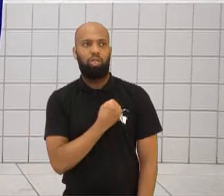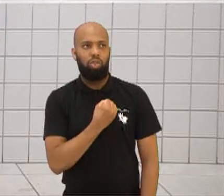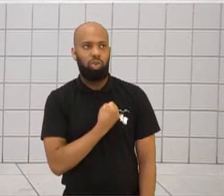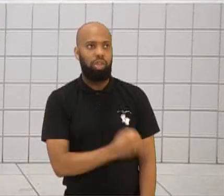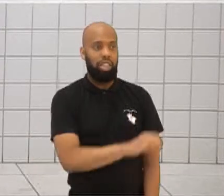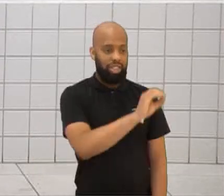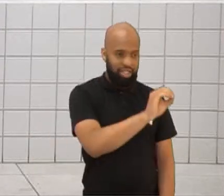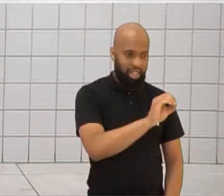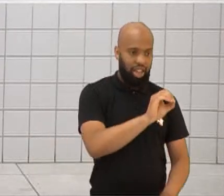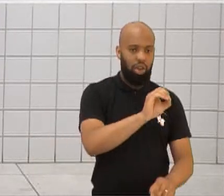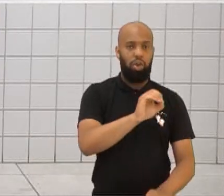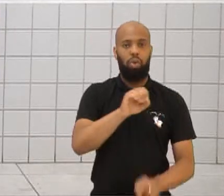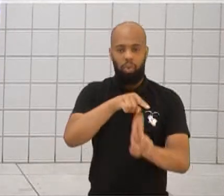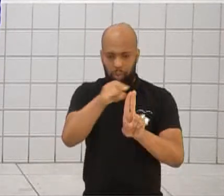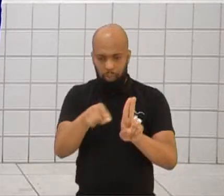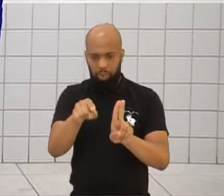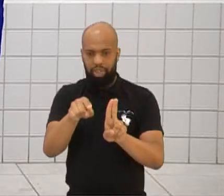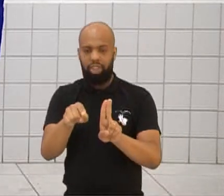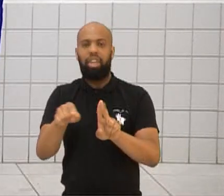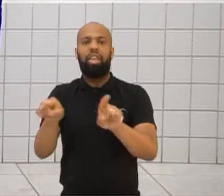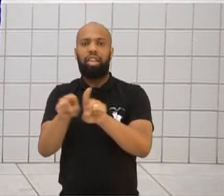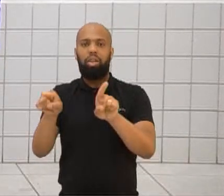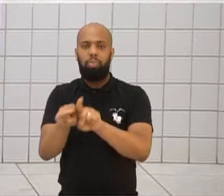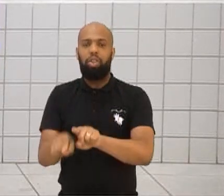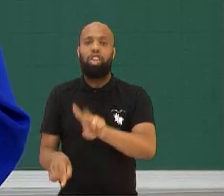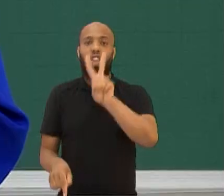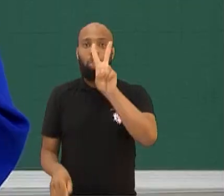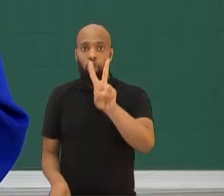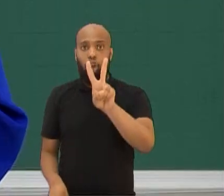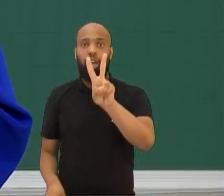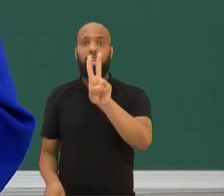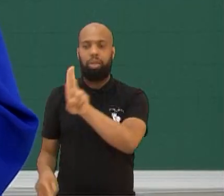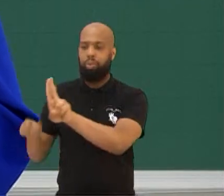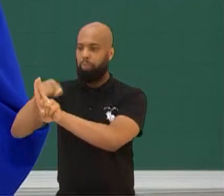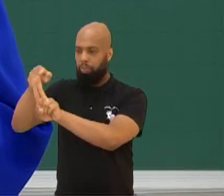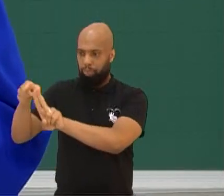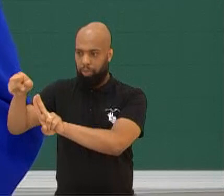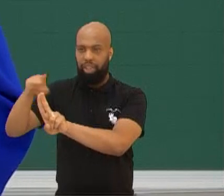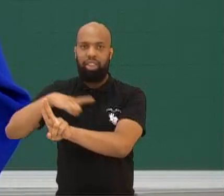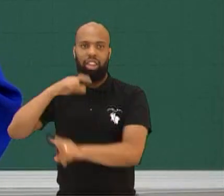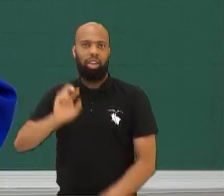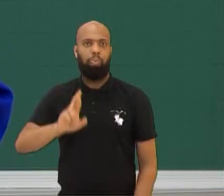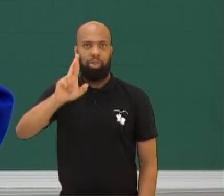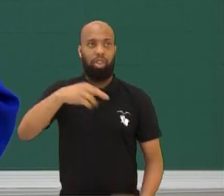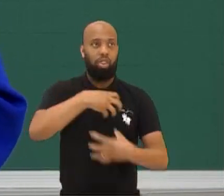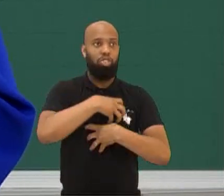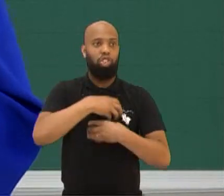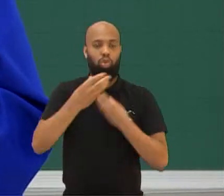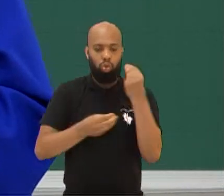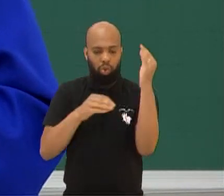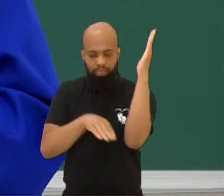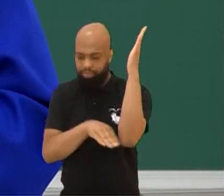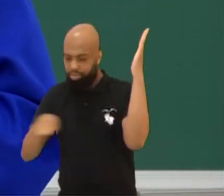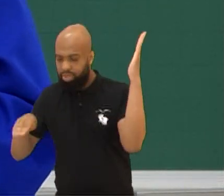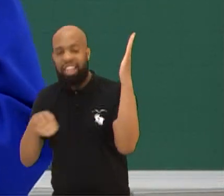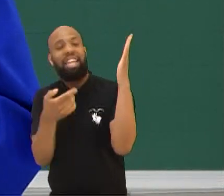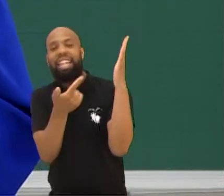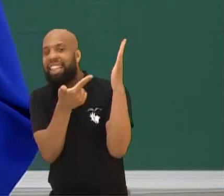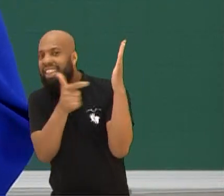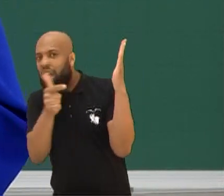0, π, 2π, vai ser a função, desculpa, a representação horizontal. Então, não tem o